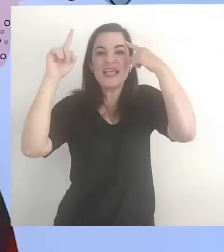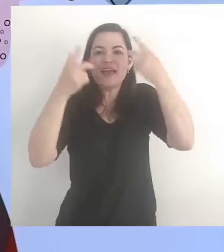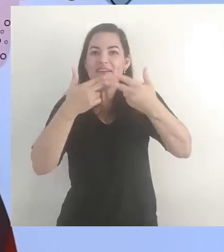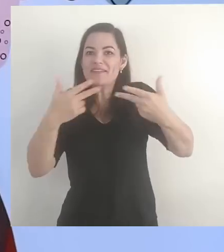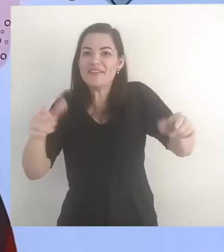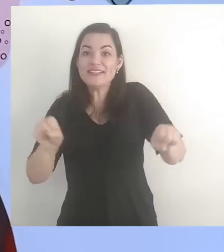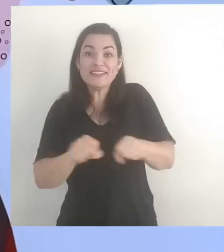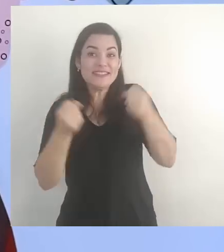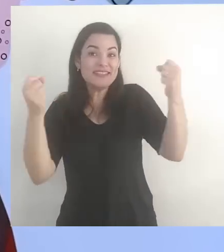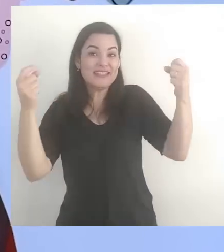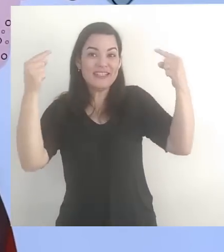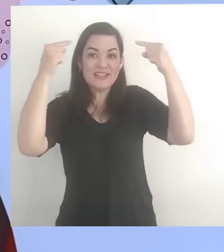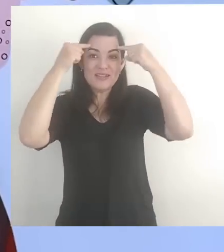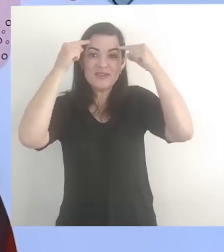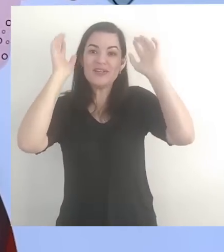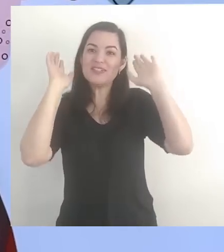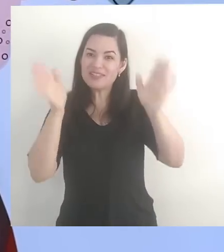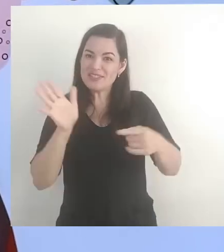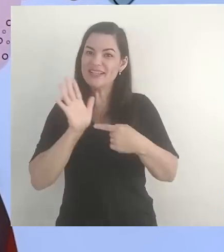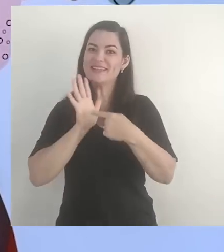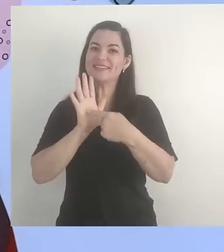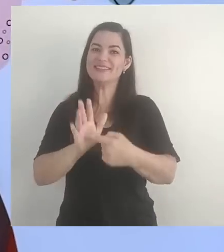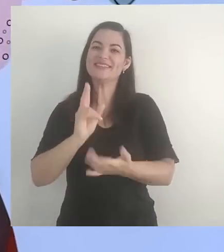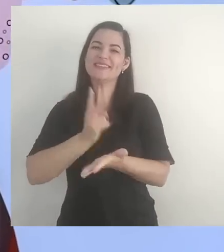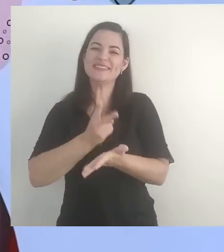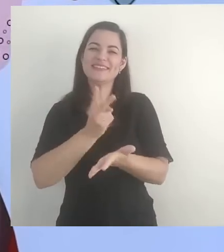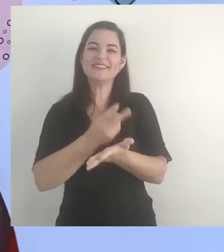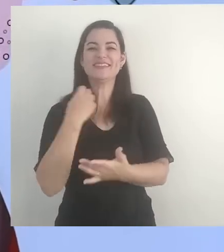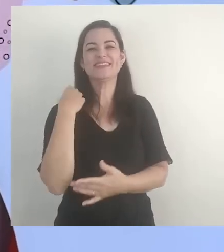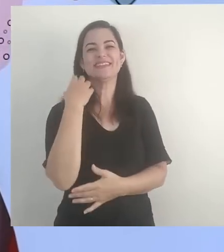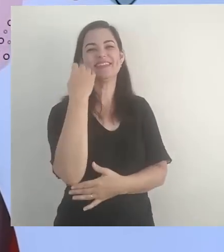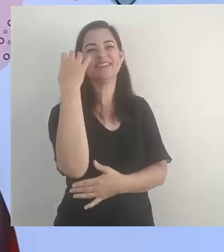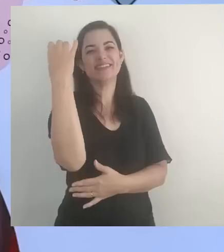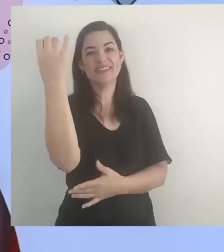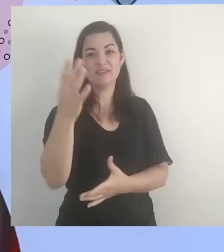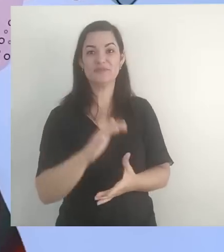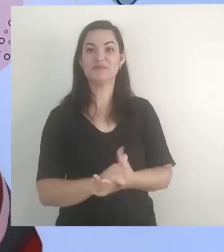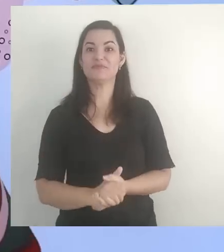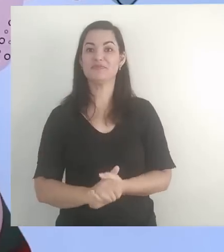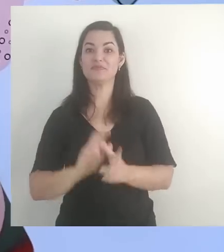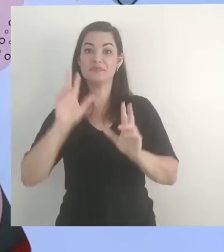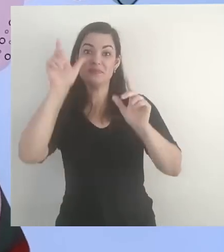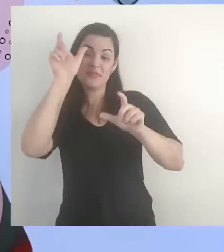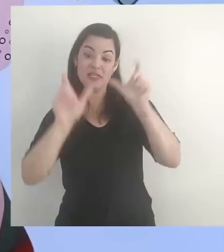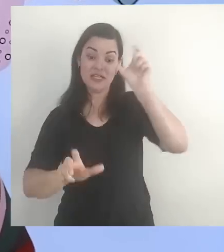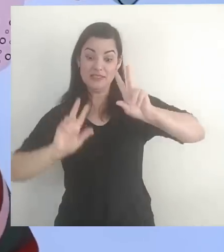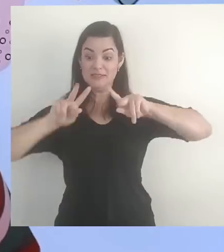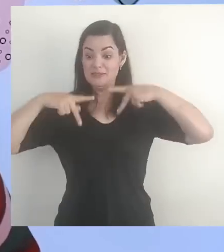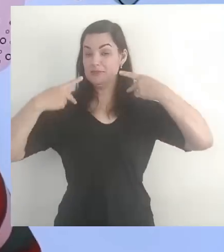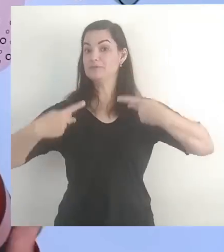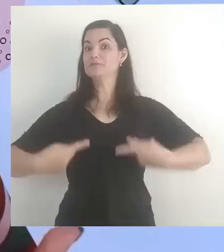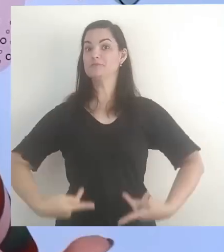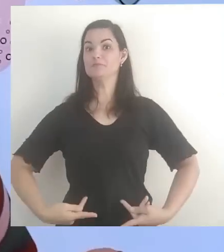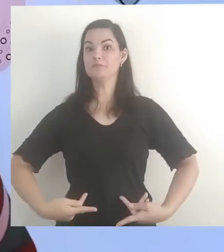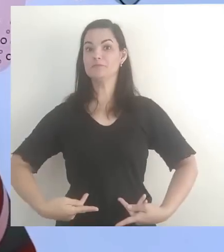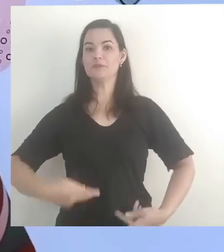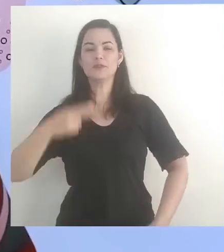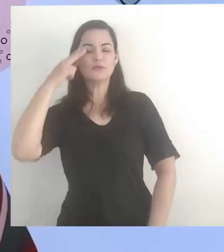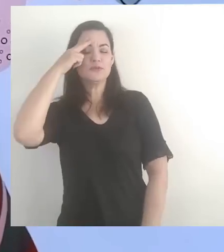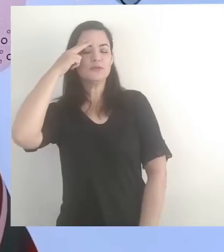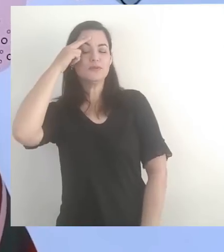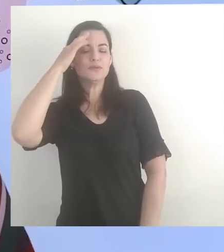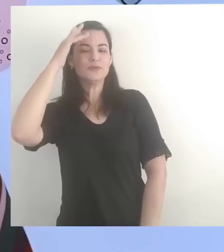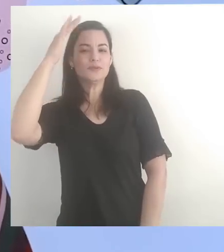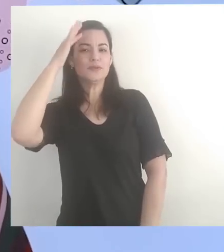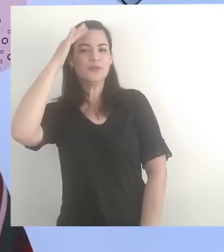do Quebrando a Cuca compartilhadas e vamos seguir viagem. O ser humano sempre quis,